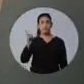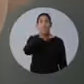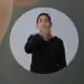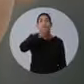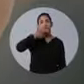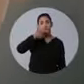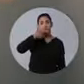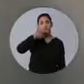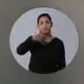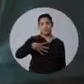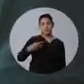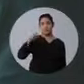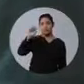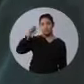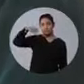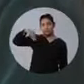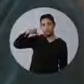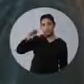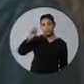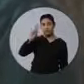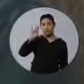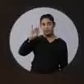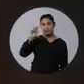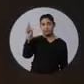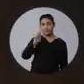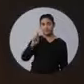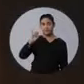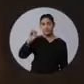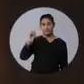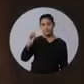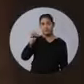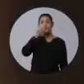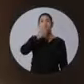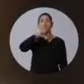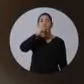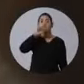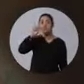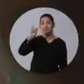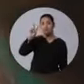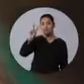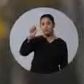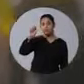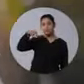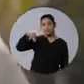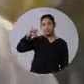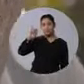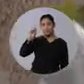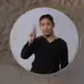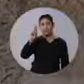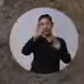Esse é o Gladson, filho do seu Amarísio e da dona Ivanir, que lá do céu olha por ele.